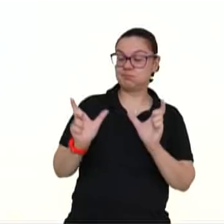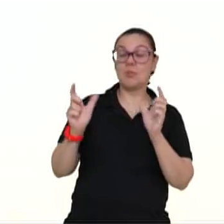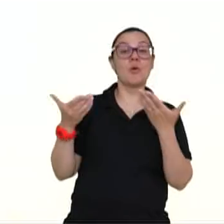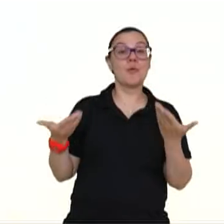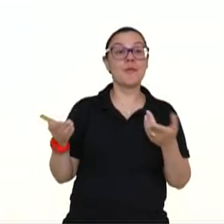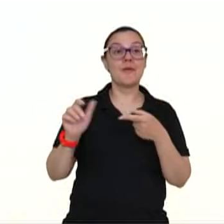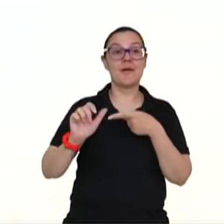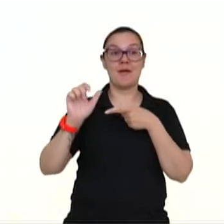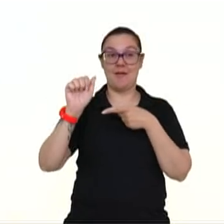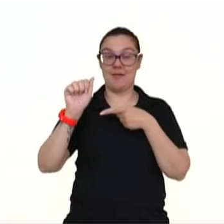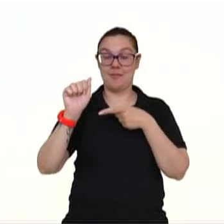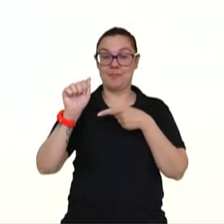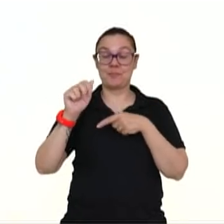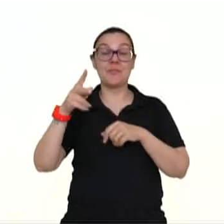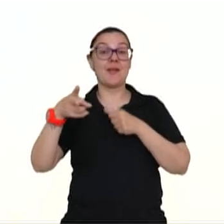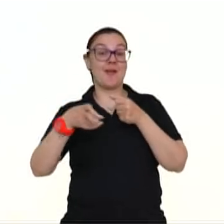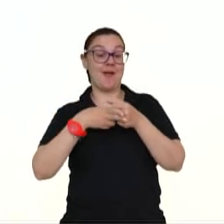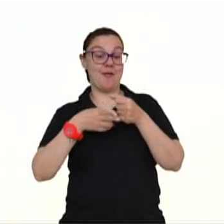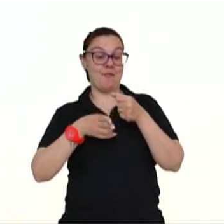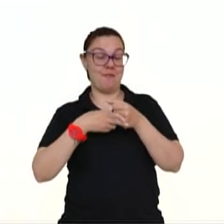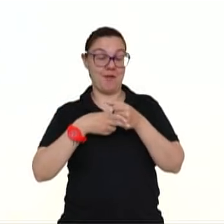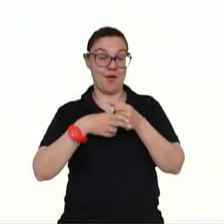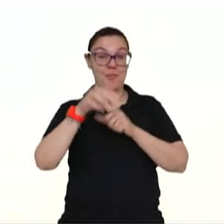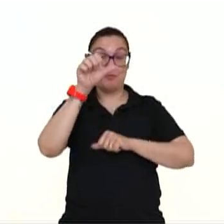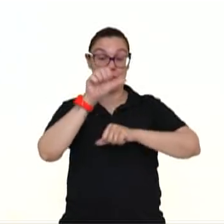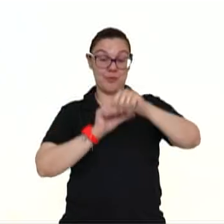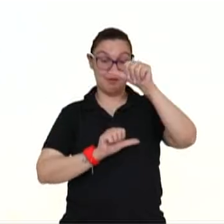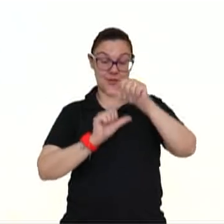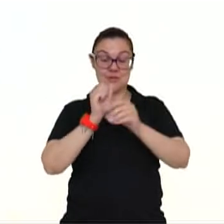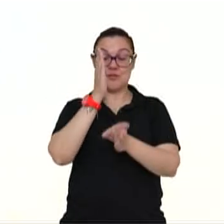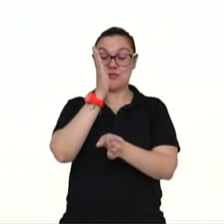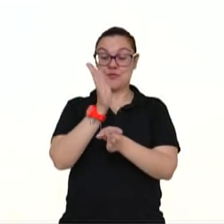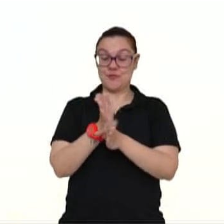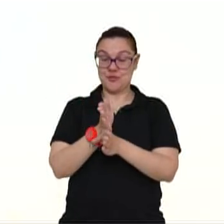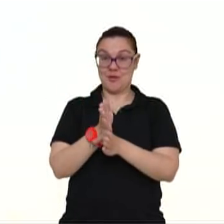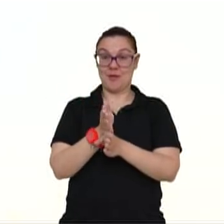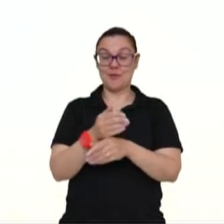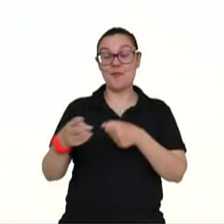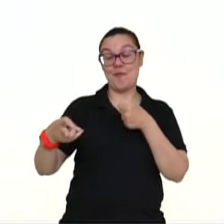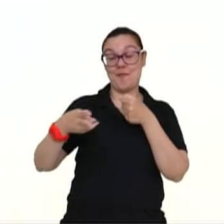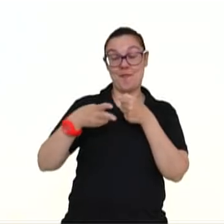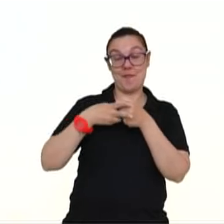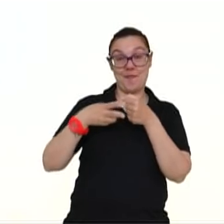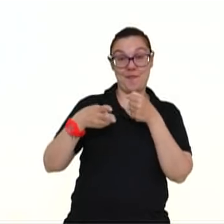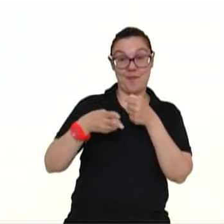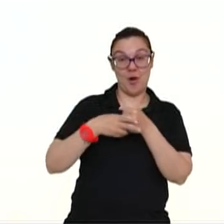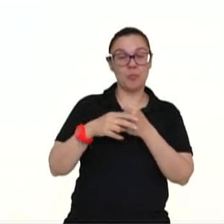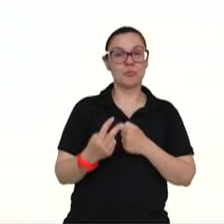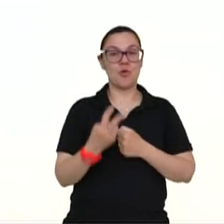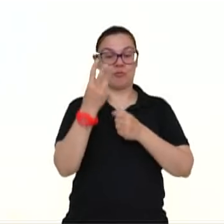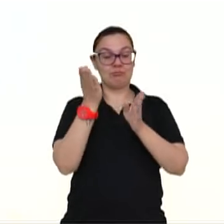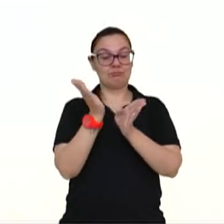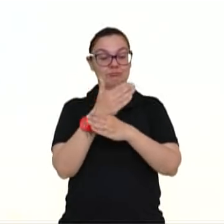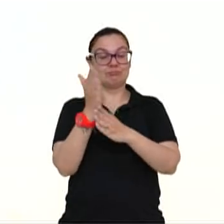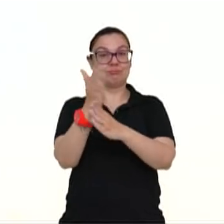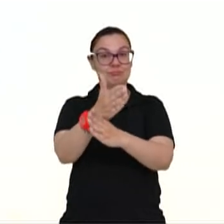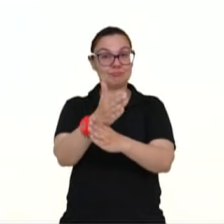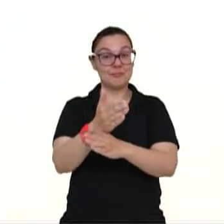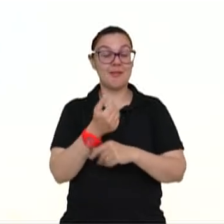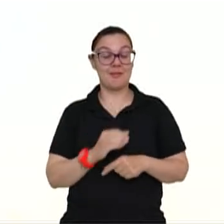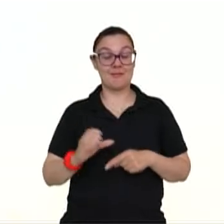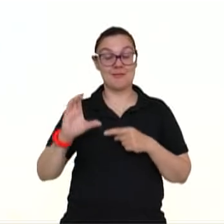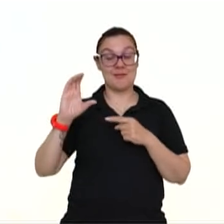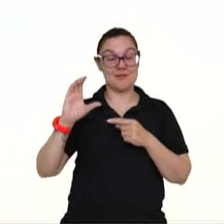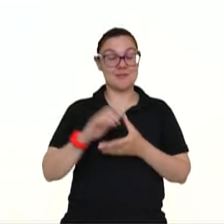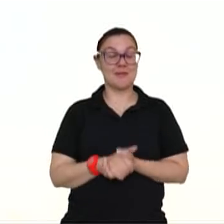é, letra A, verbo transitivo indireto, letra B, verbo bitransitivo, letra